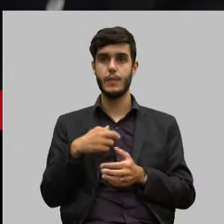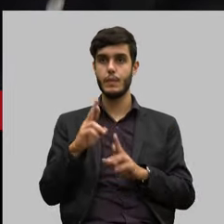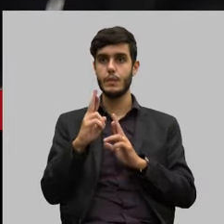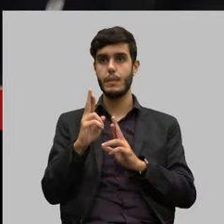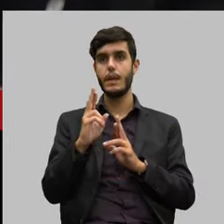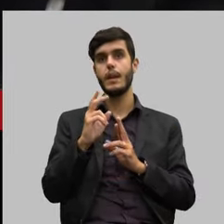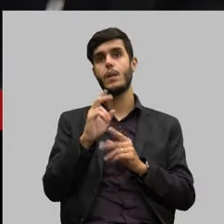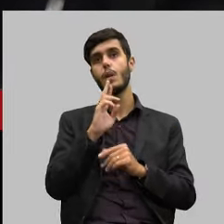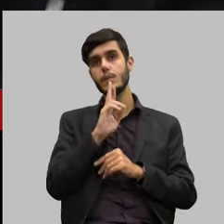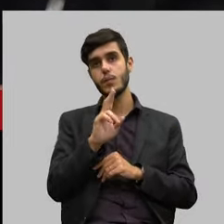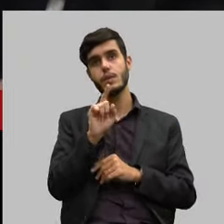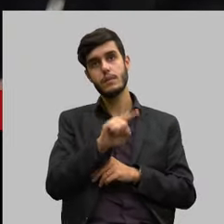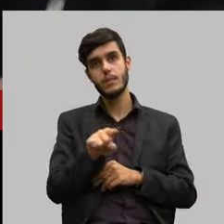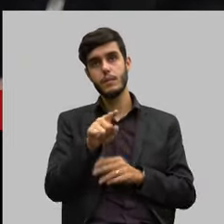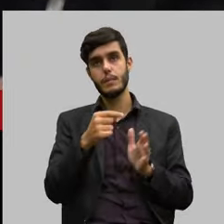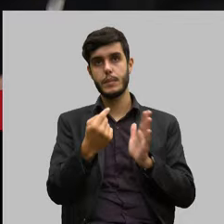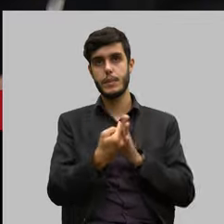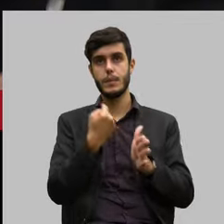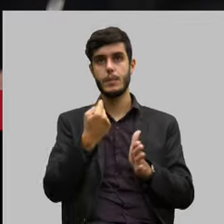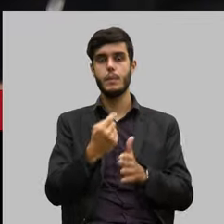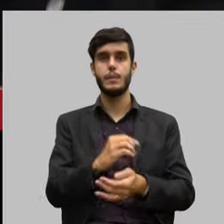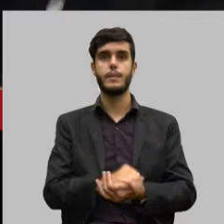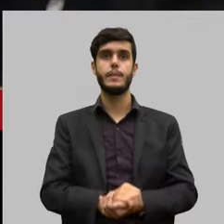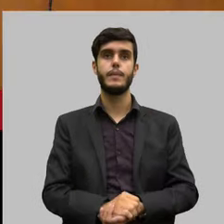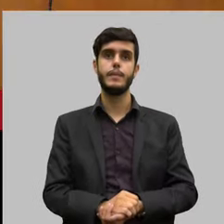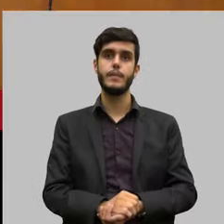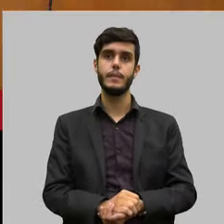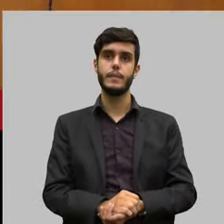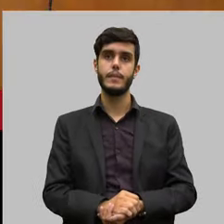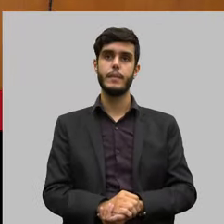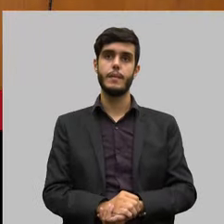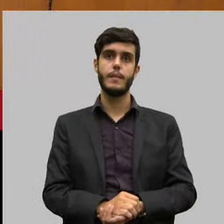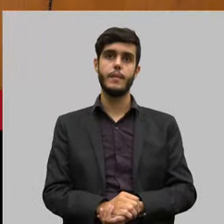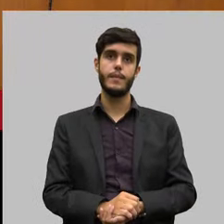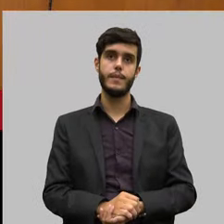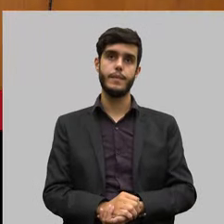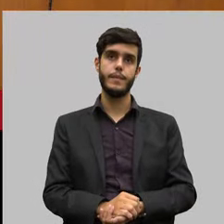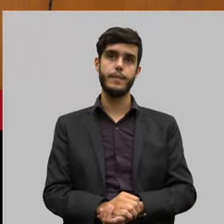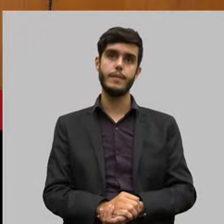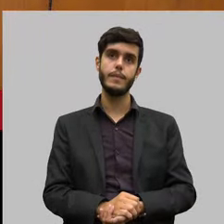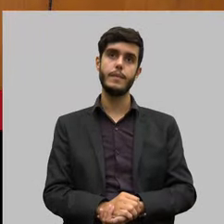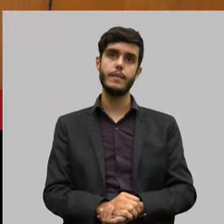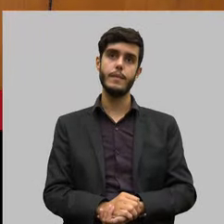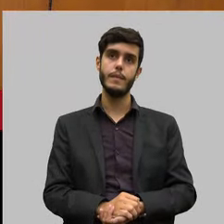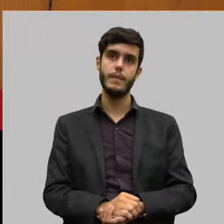sua pergunta com a palavra Deputado Enes Cândido